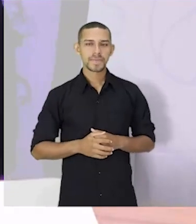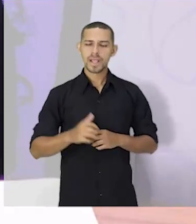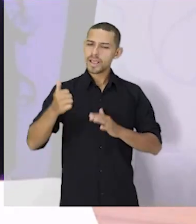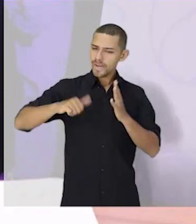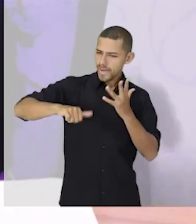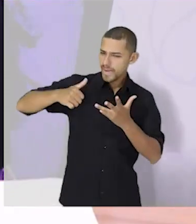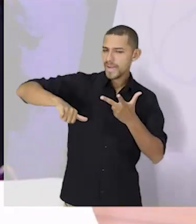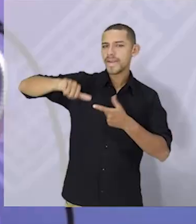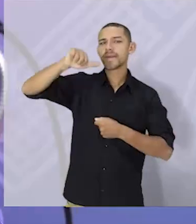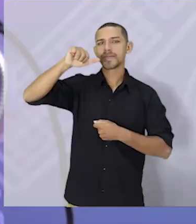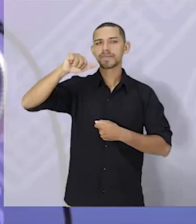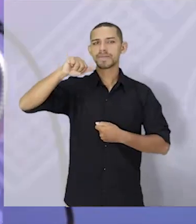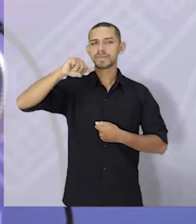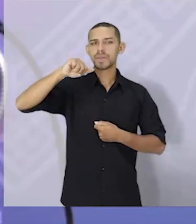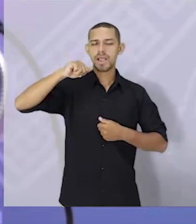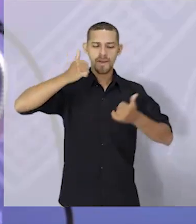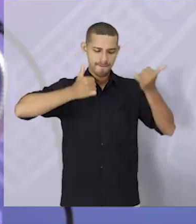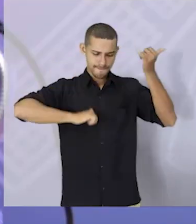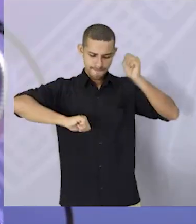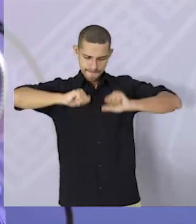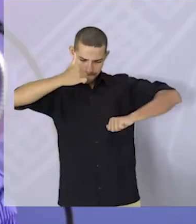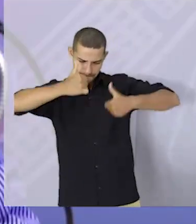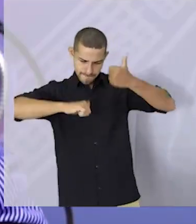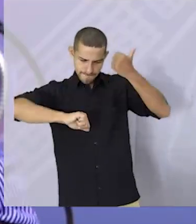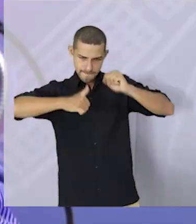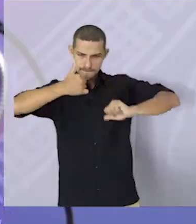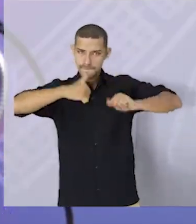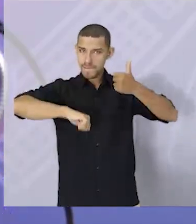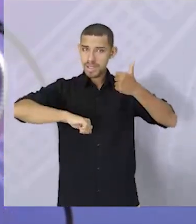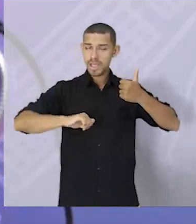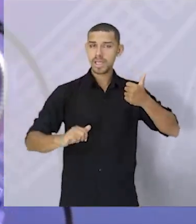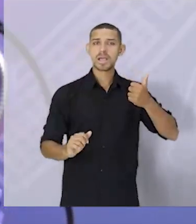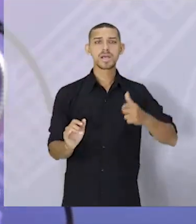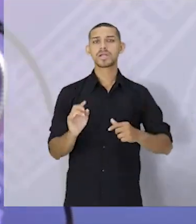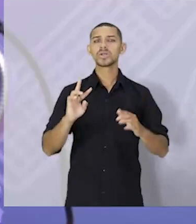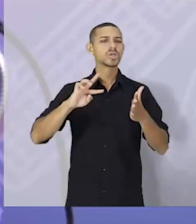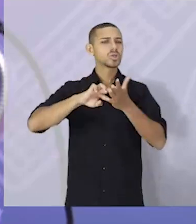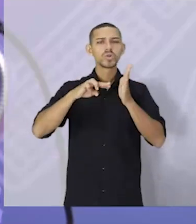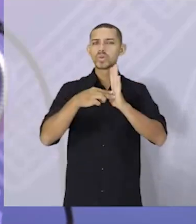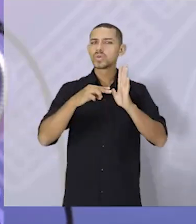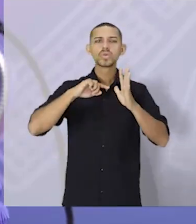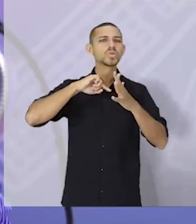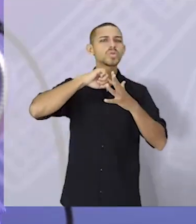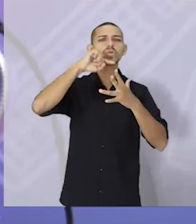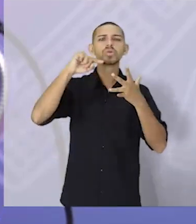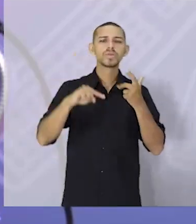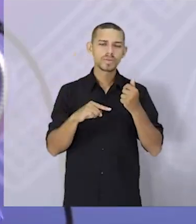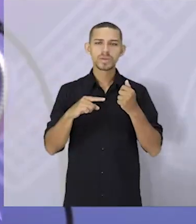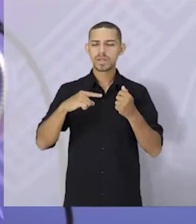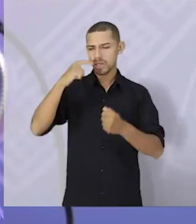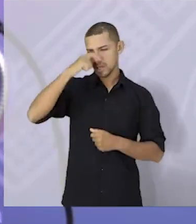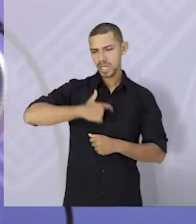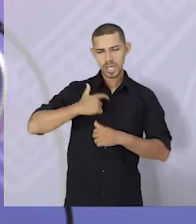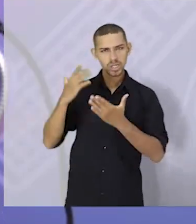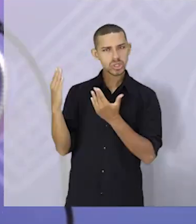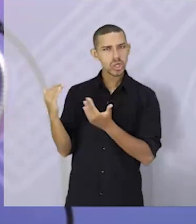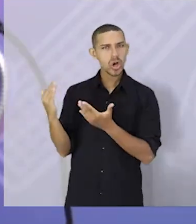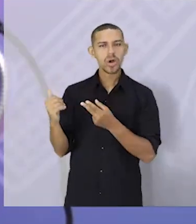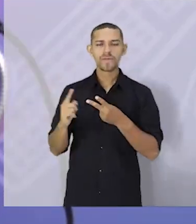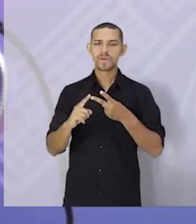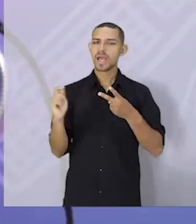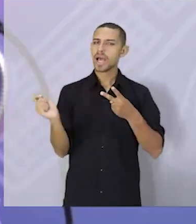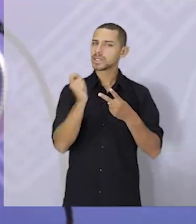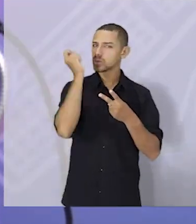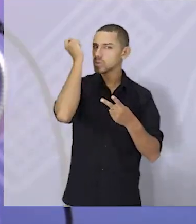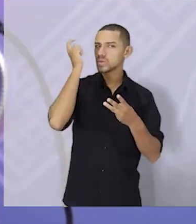autoanálise, né? Sim, é importante. É importante em todos os sentidos. Né? Seja você jovem, seja você adulto,